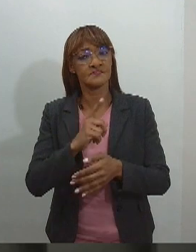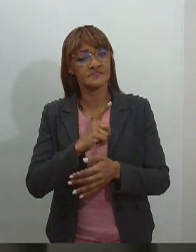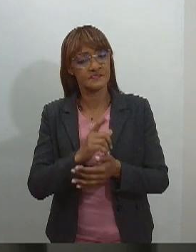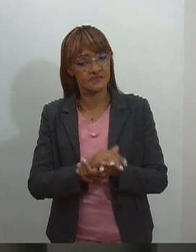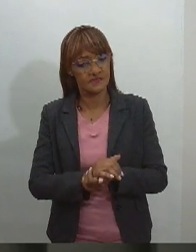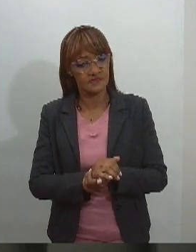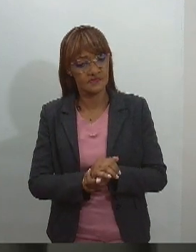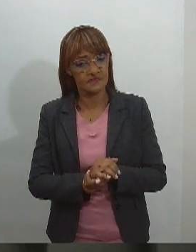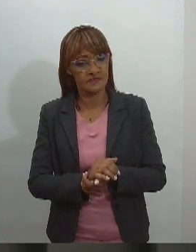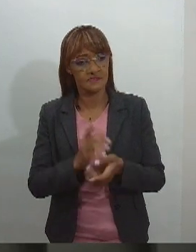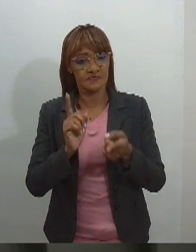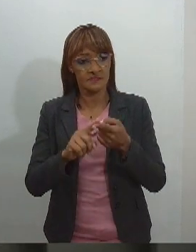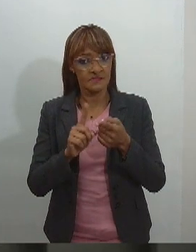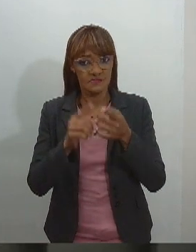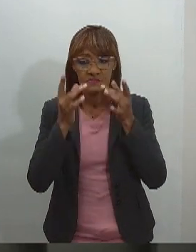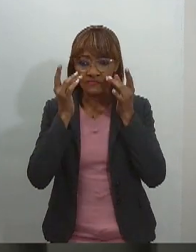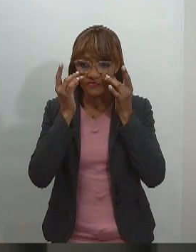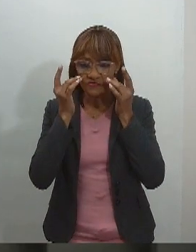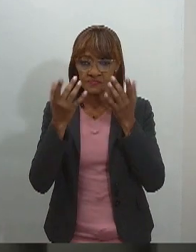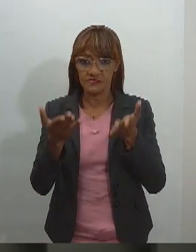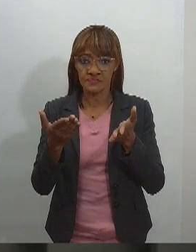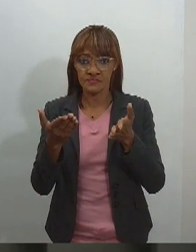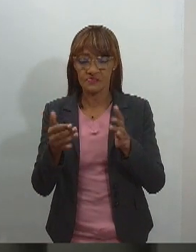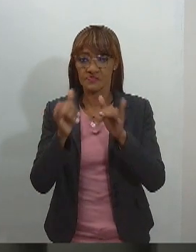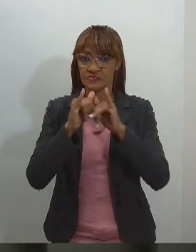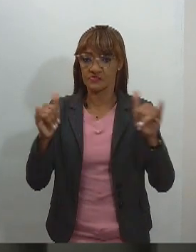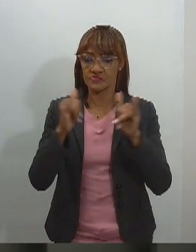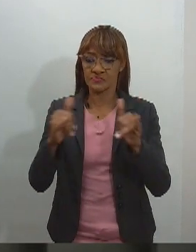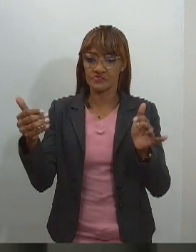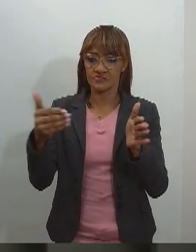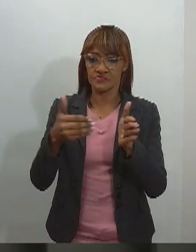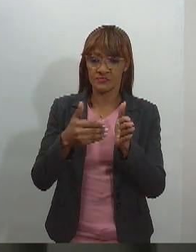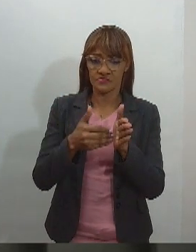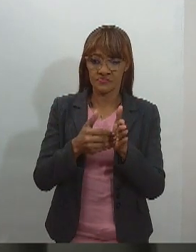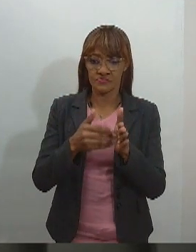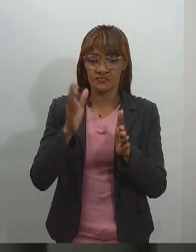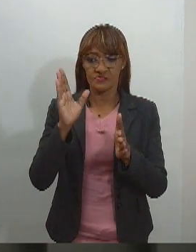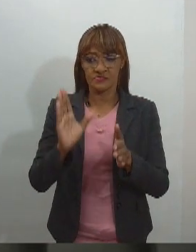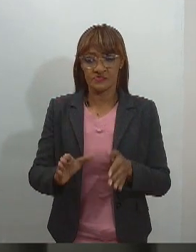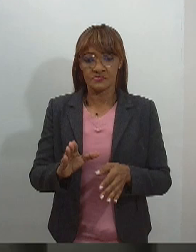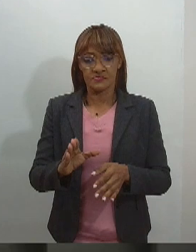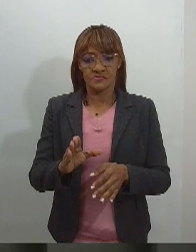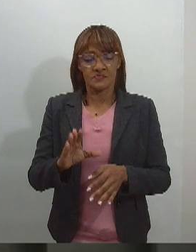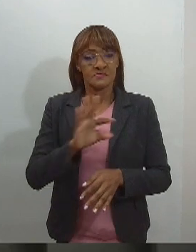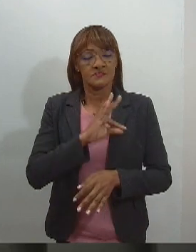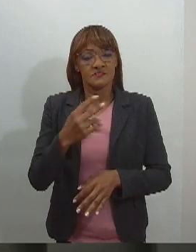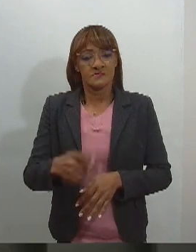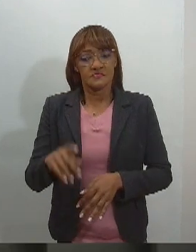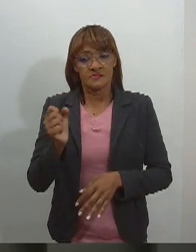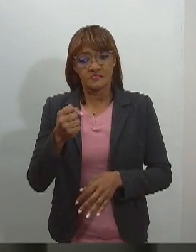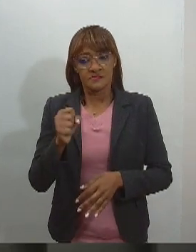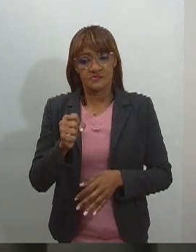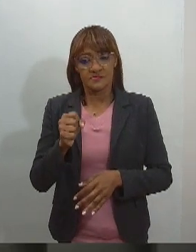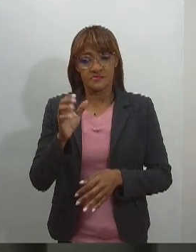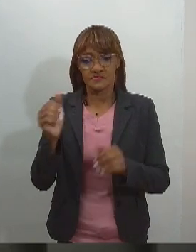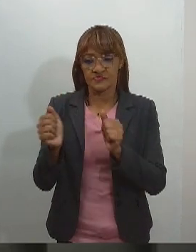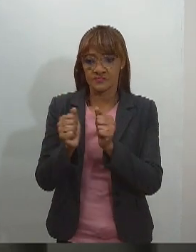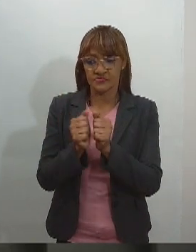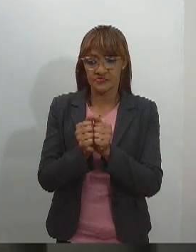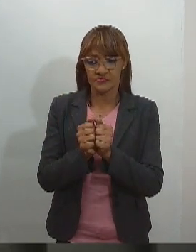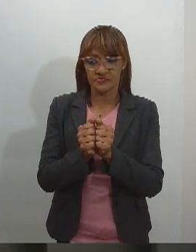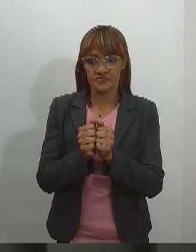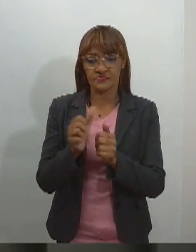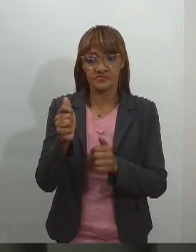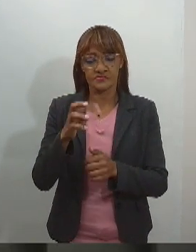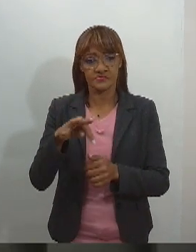atenção, né? E uma última notícia: a Academia de Polícia Civil de Sergipe, em parceria com a Academia de Polícia Civil de Minas